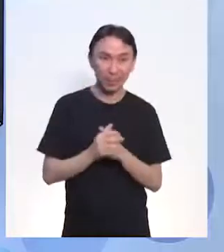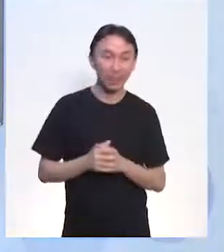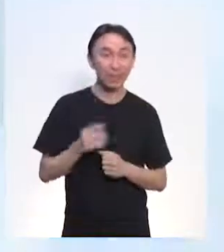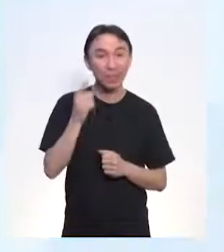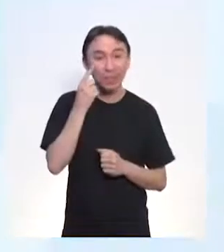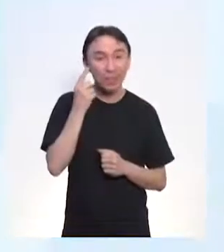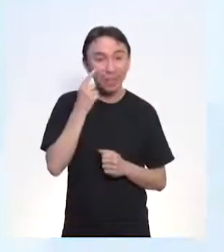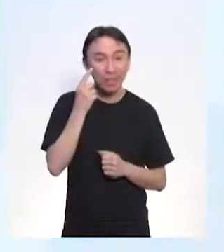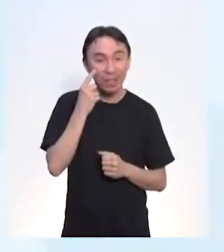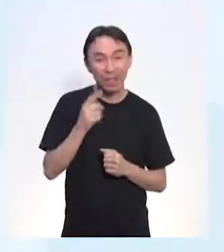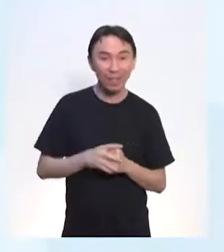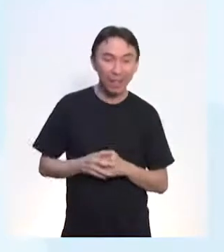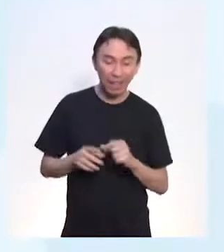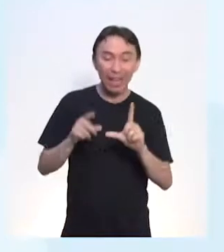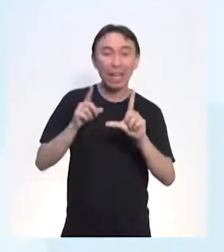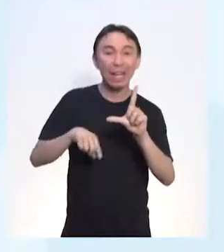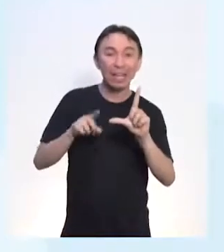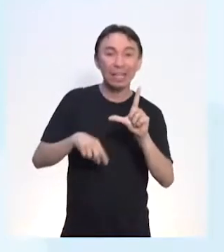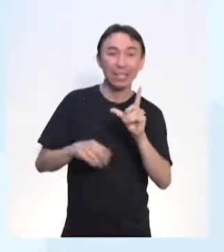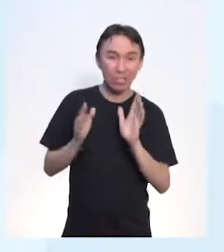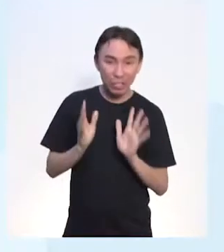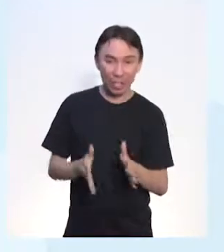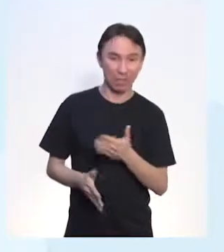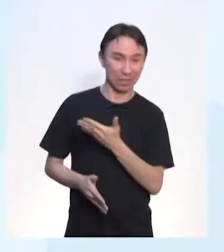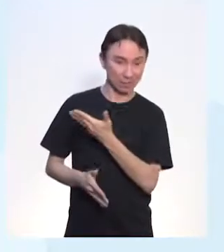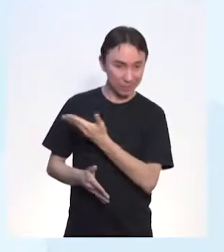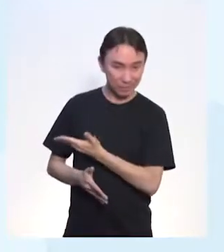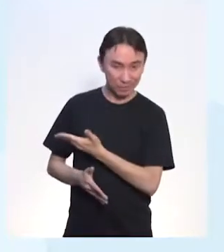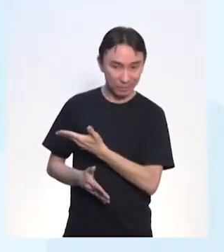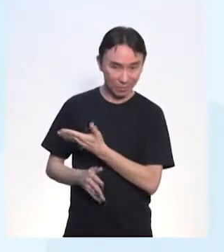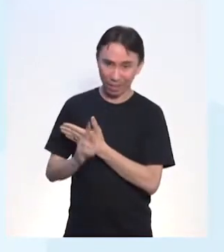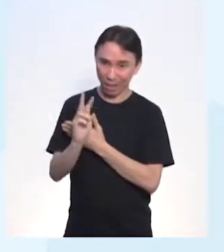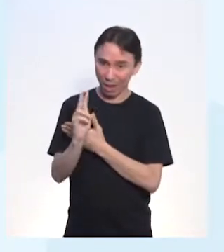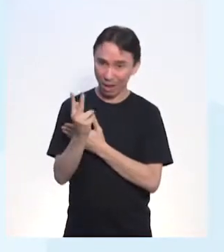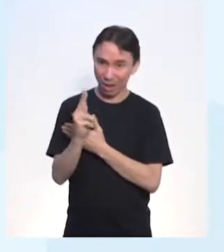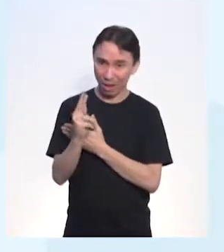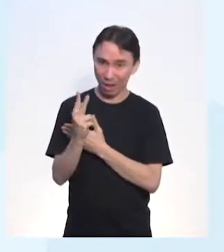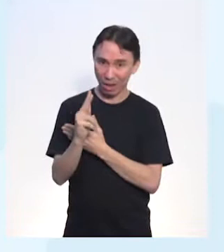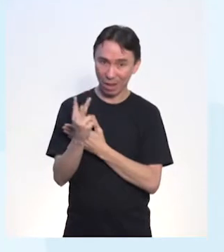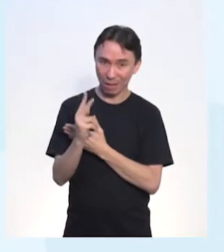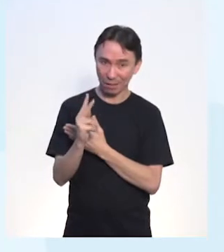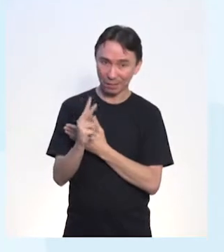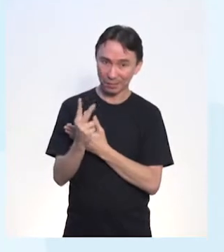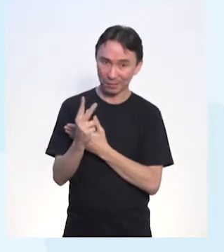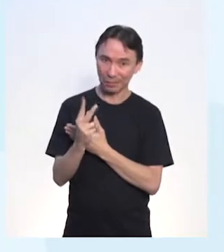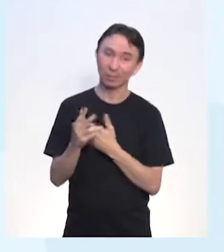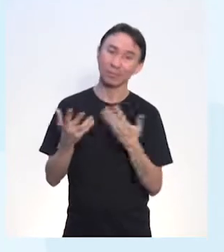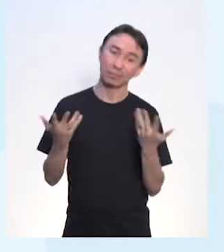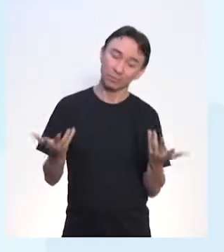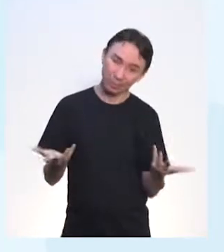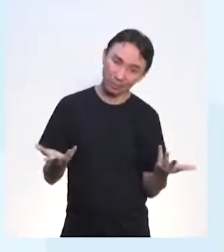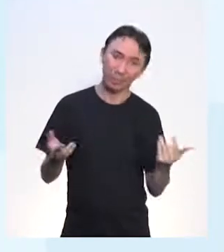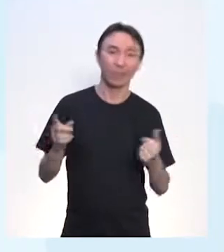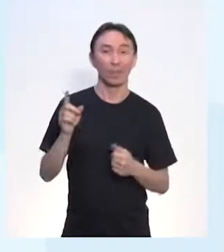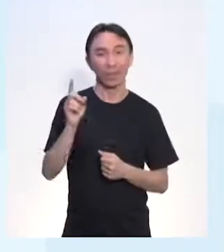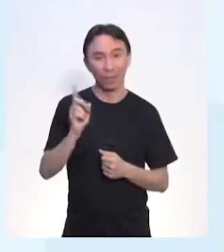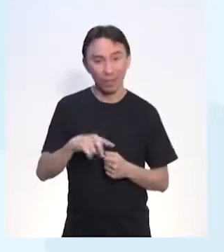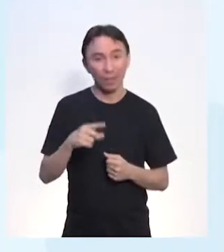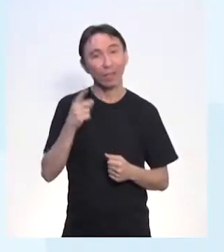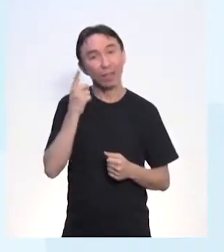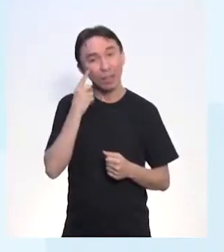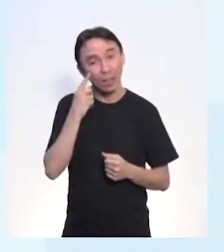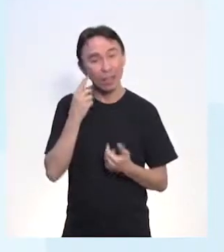que já está marcado aqui. É a letra H. Então, é claro que aqui